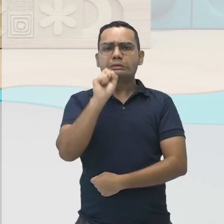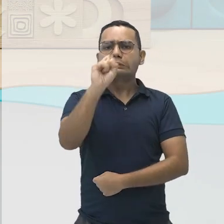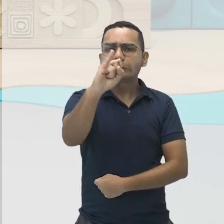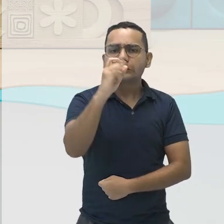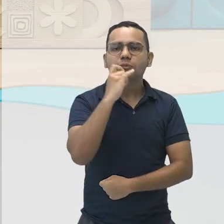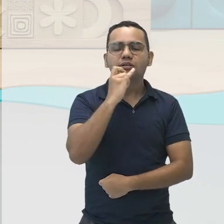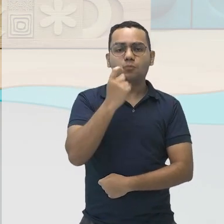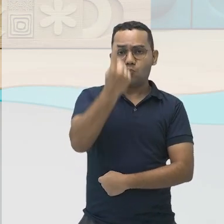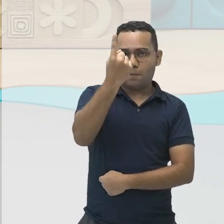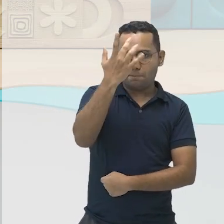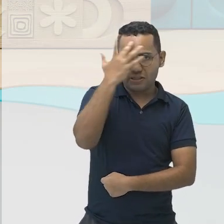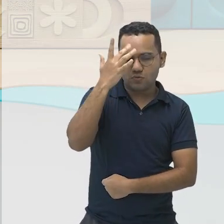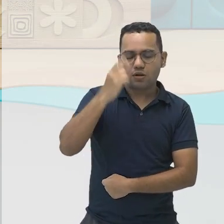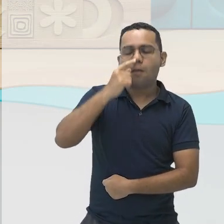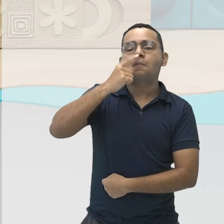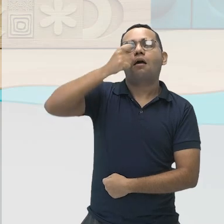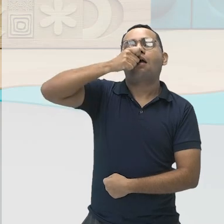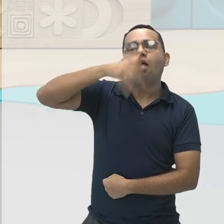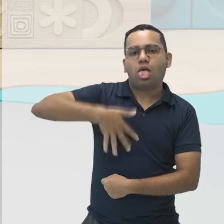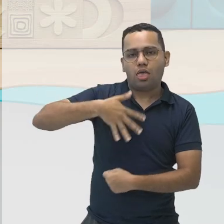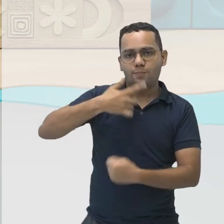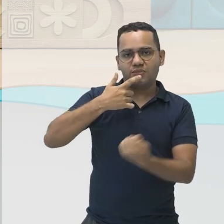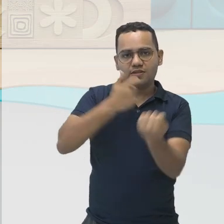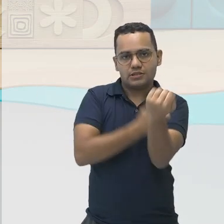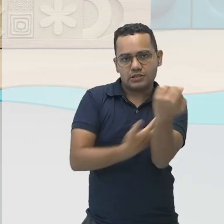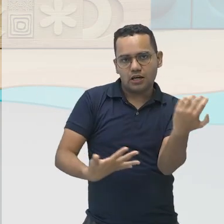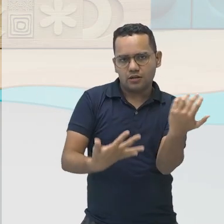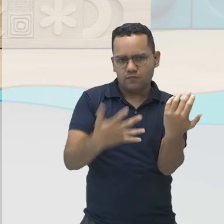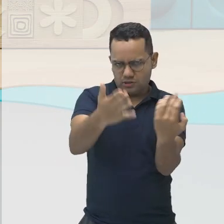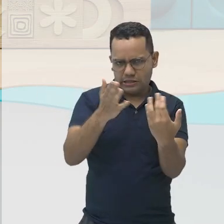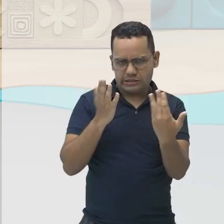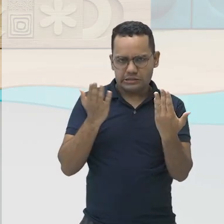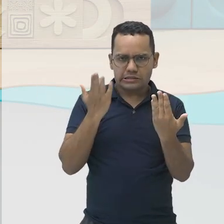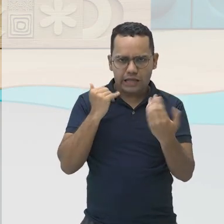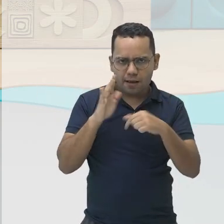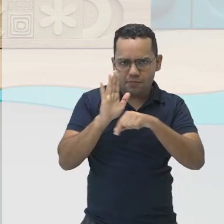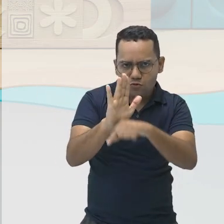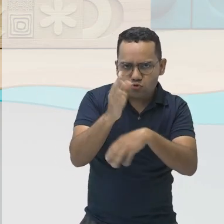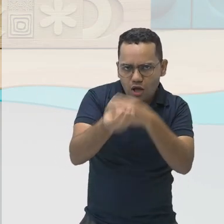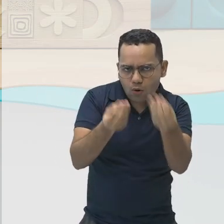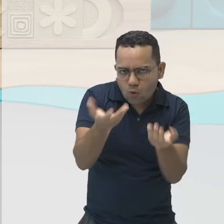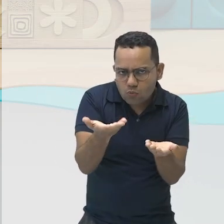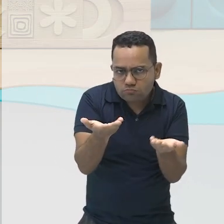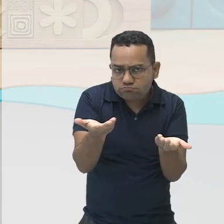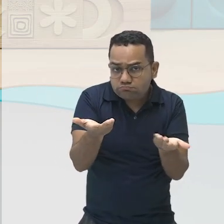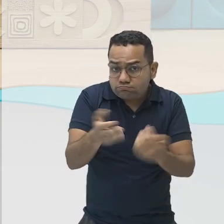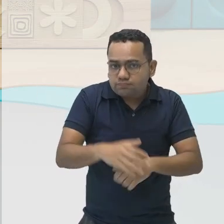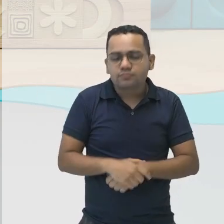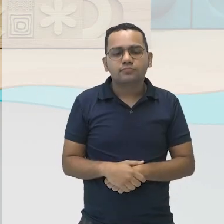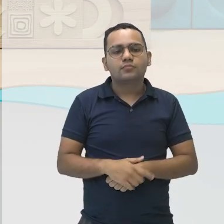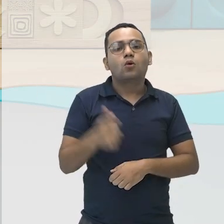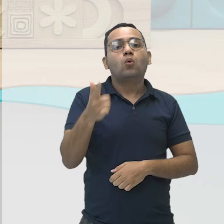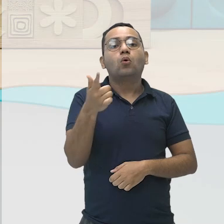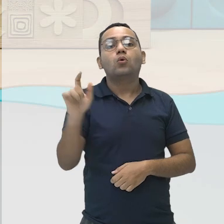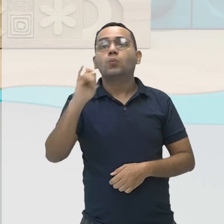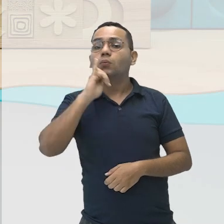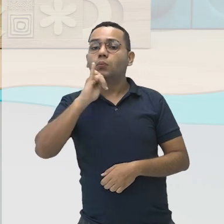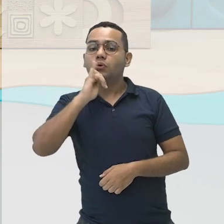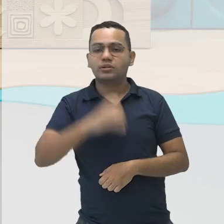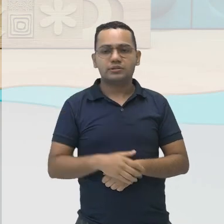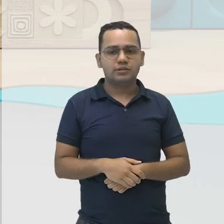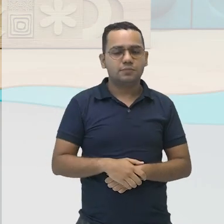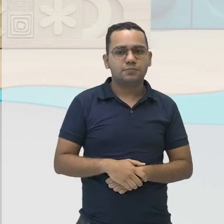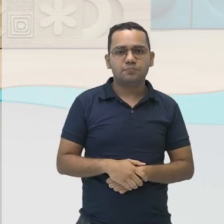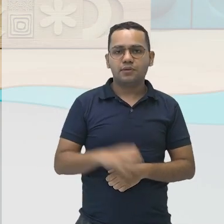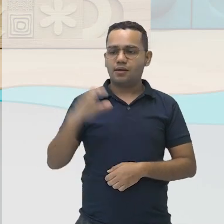saber qual o procedimento a adotar numa situação como essa? Ou se você se deparasse numa situação de